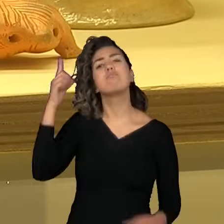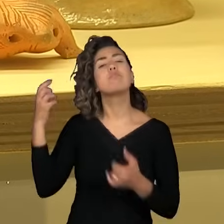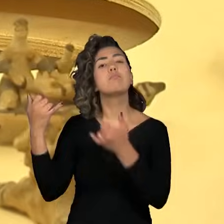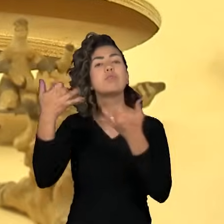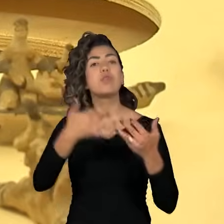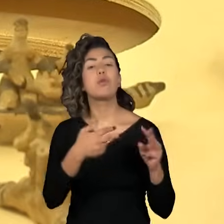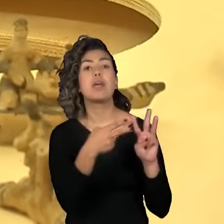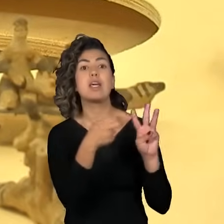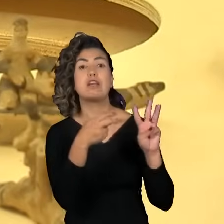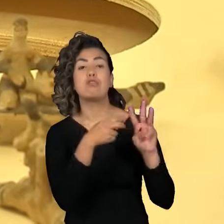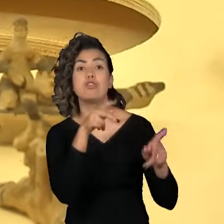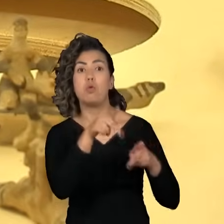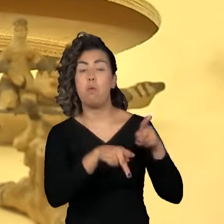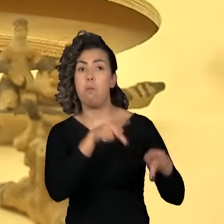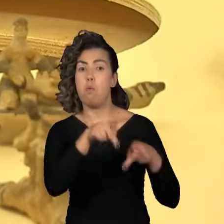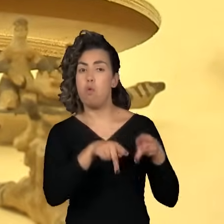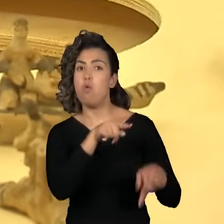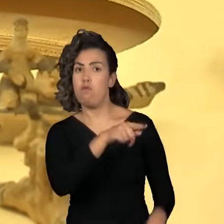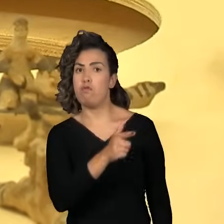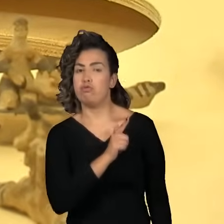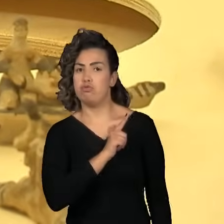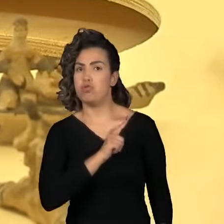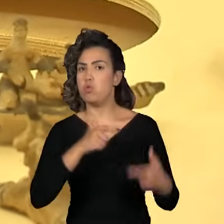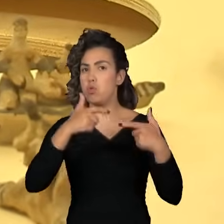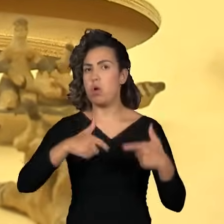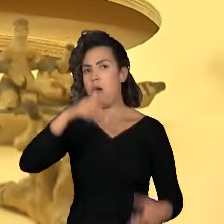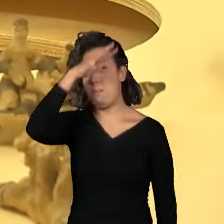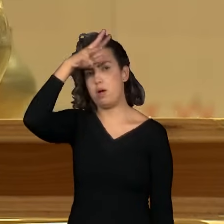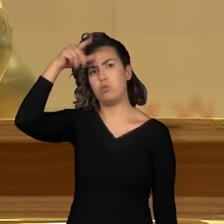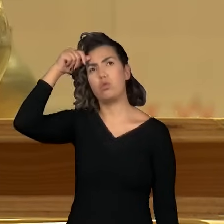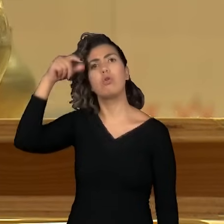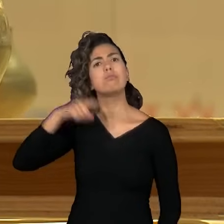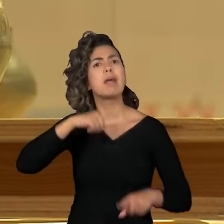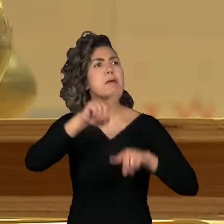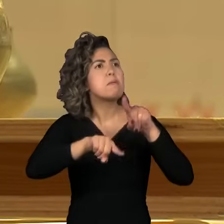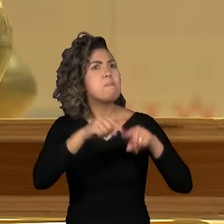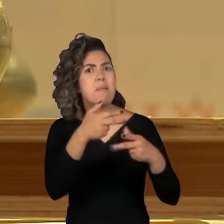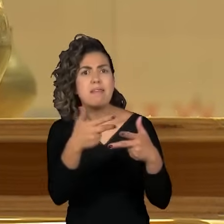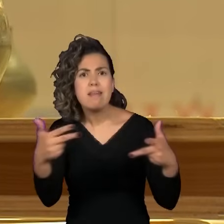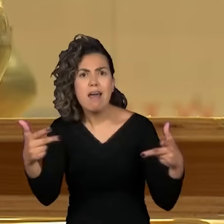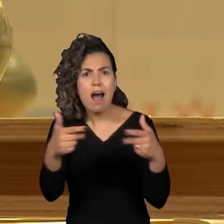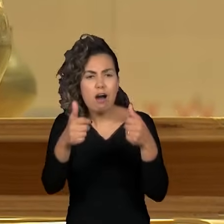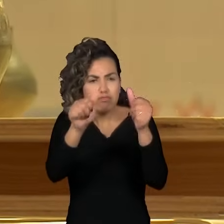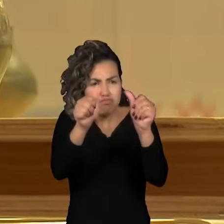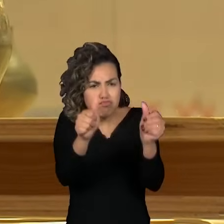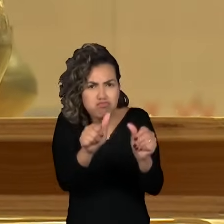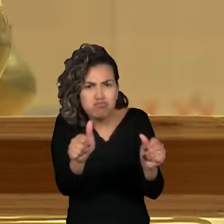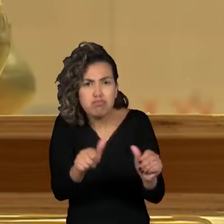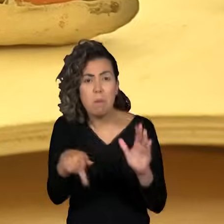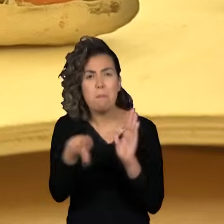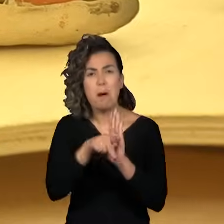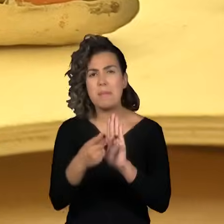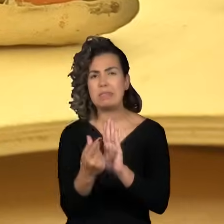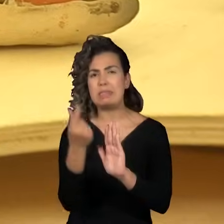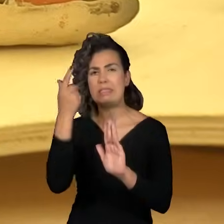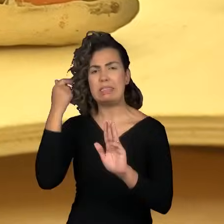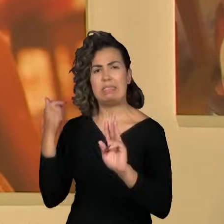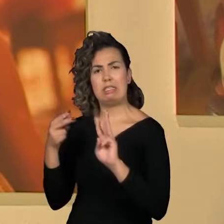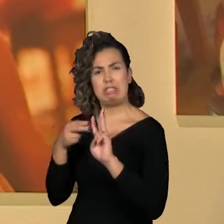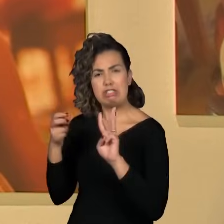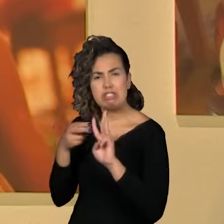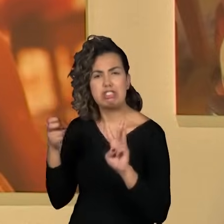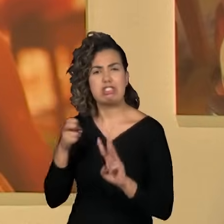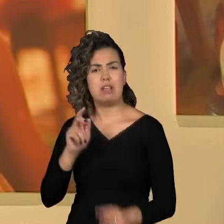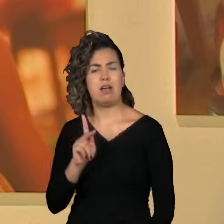do Xingu, no Mato Grosso, temos cultura material, com cerâmicas da etnia Baniwa e Carajá,